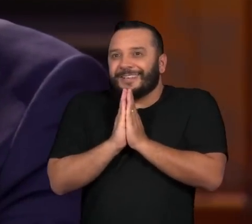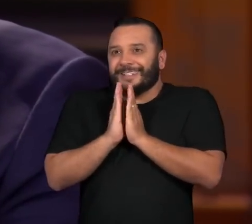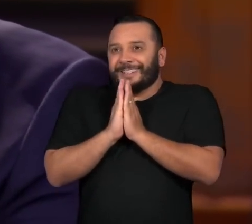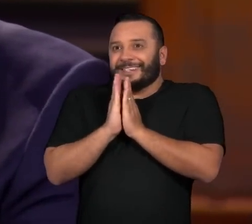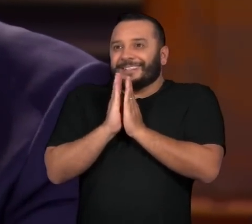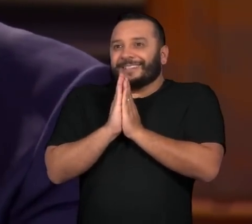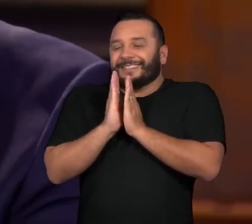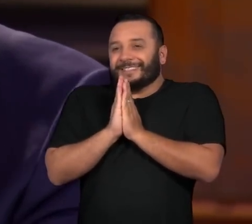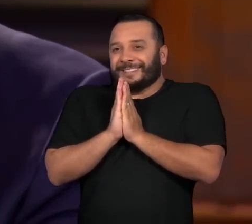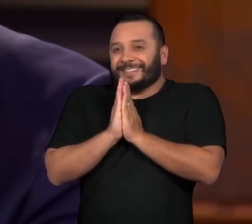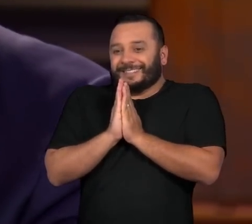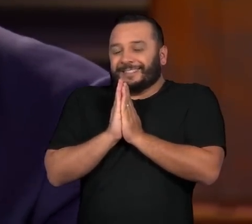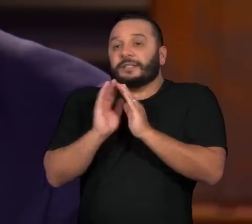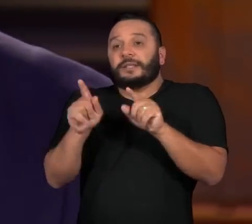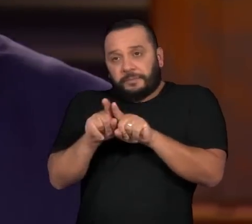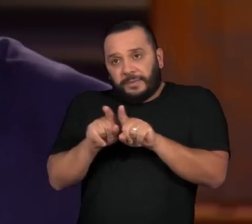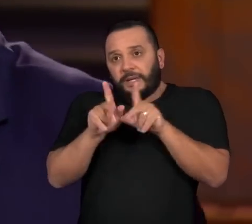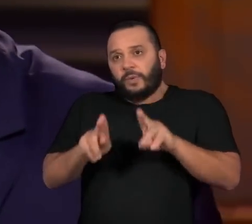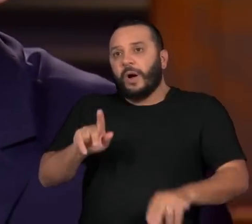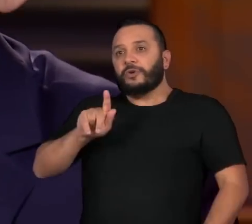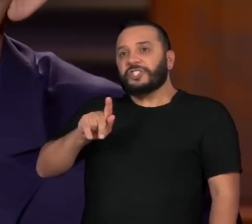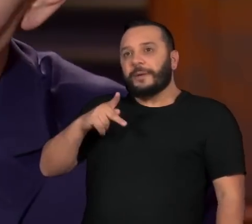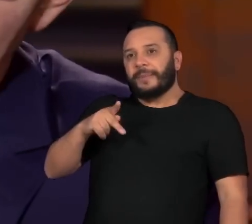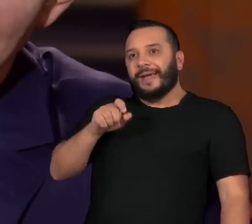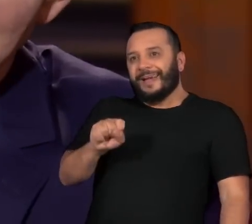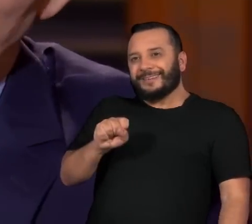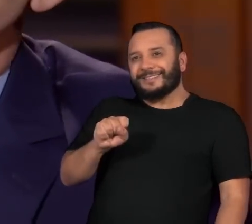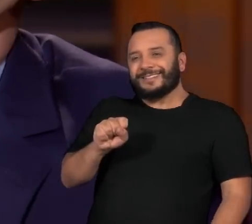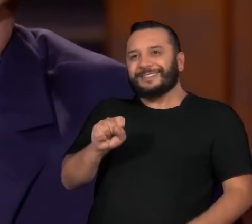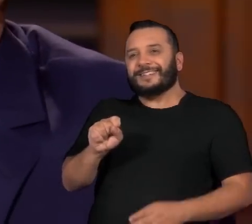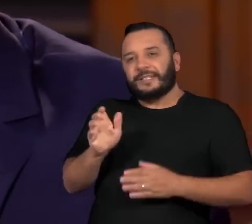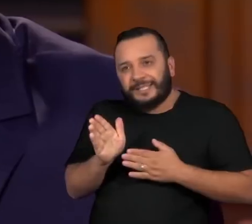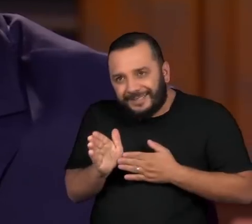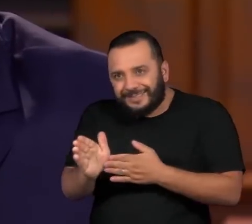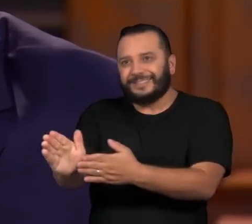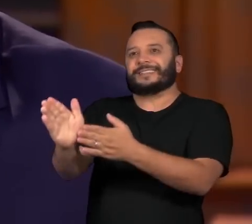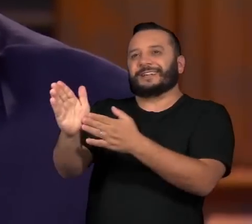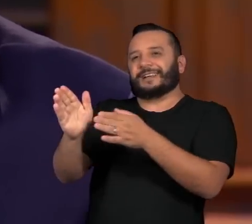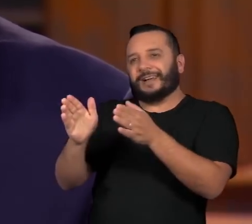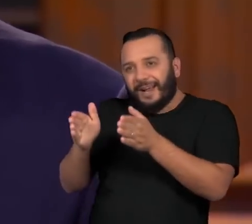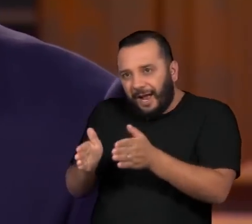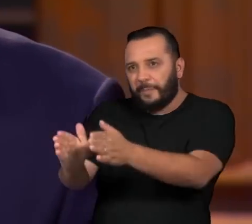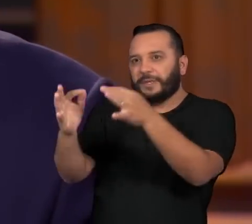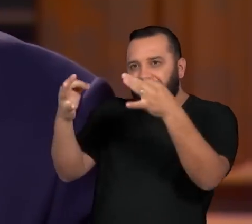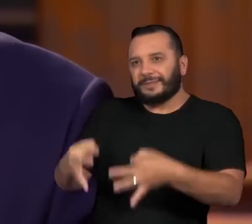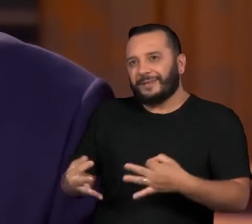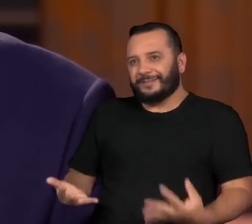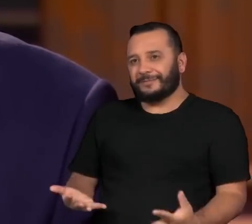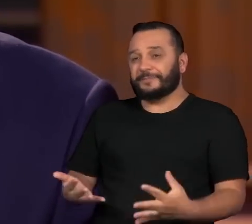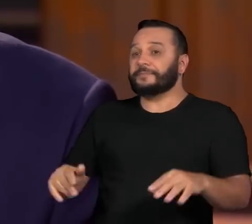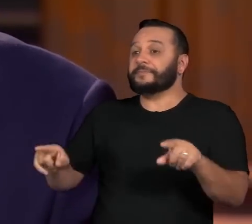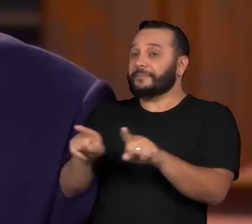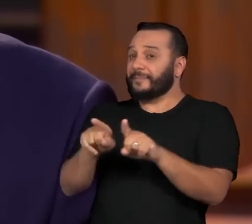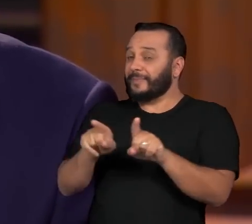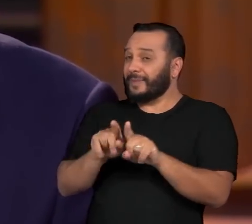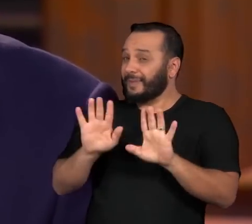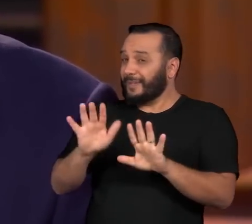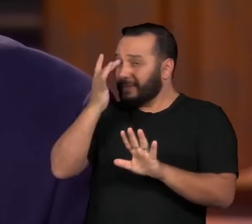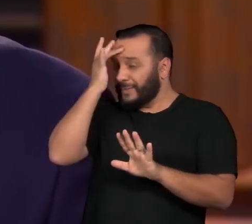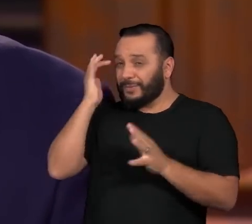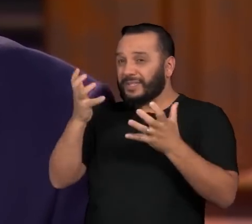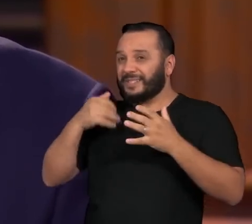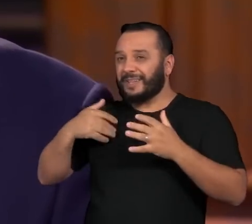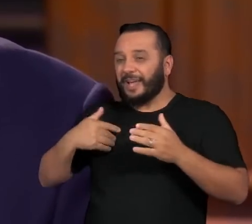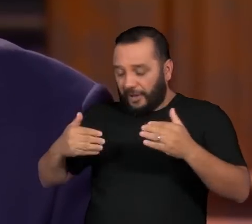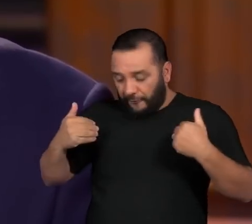GPS, porque é importante. E as pessoas estão muito mais interessadas em consertar por fora, que